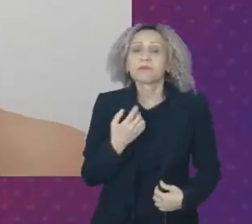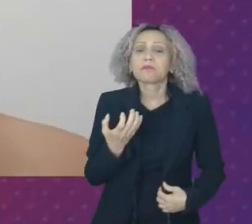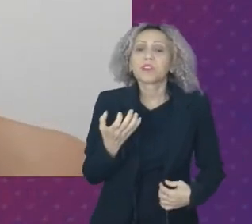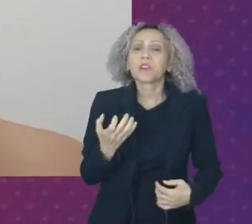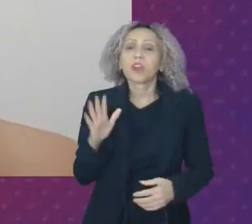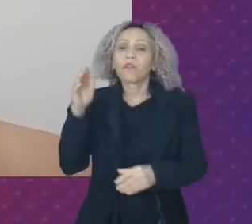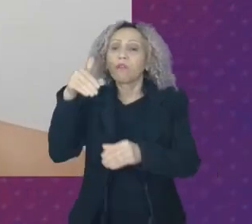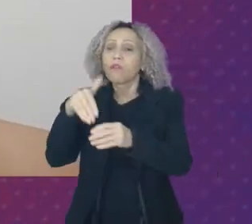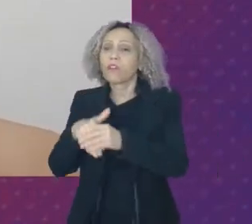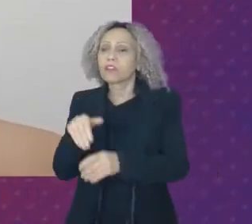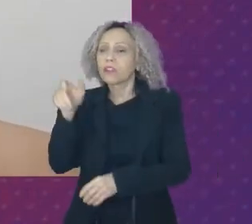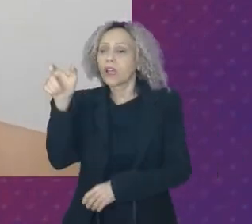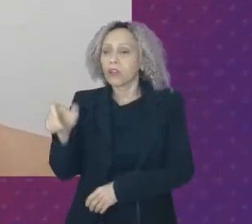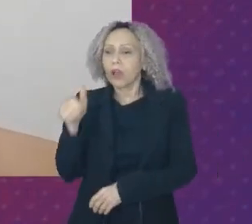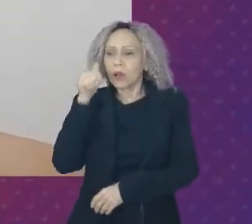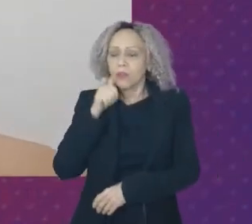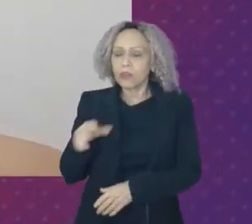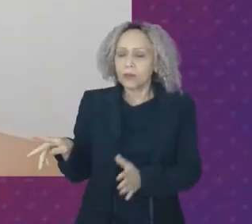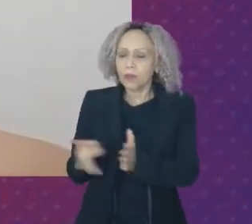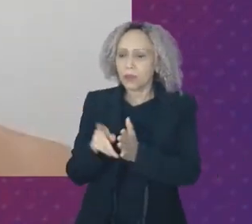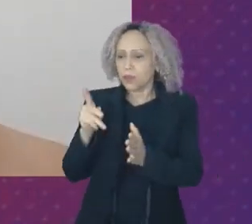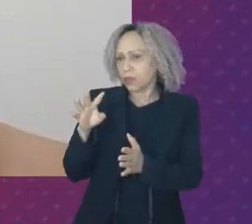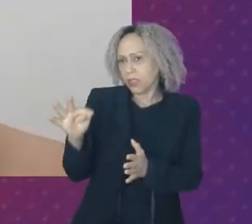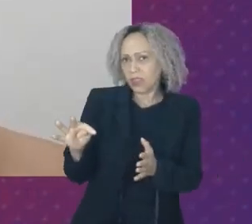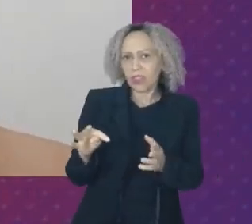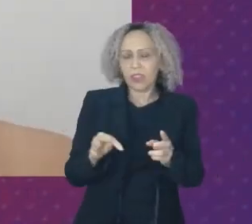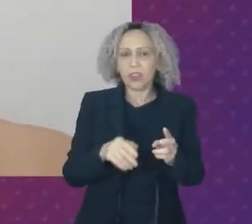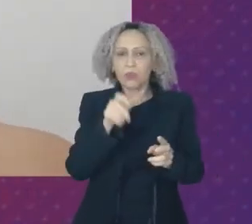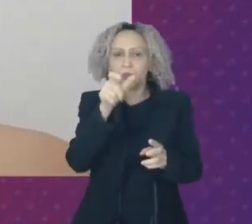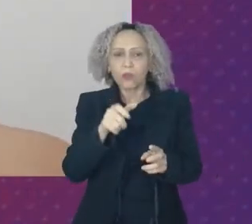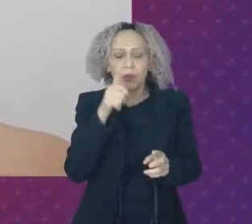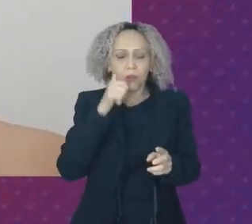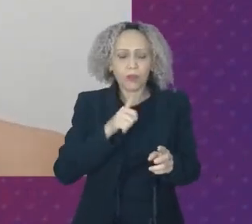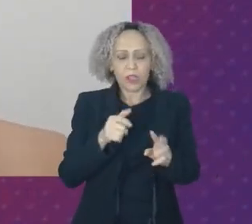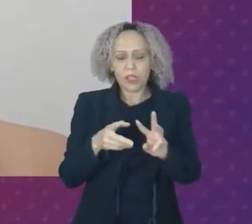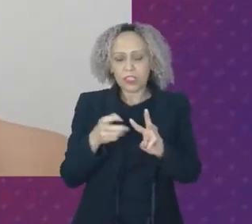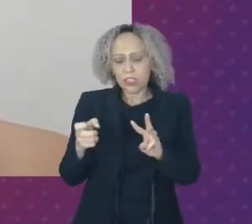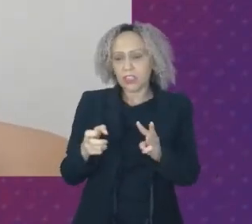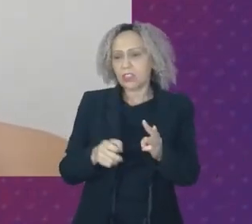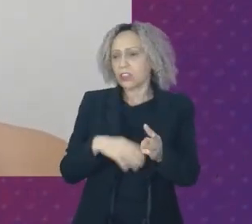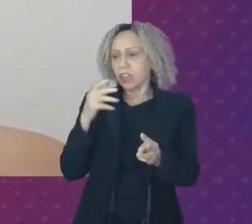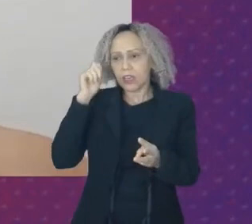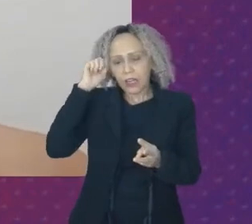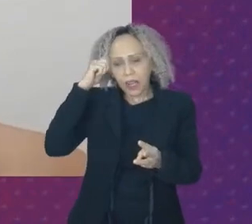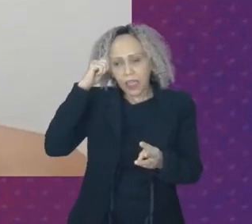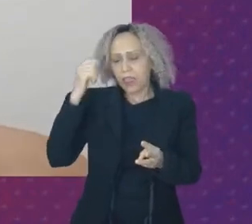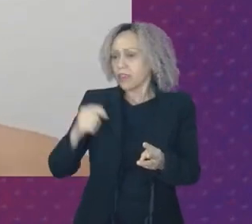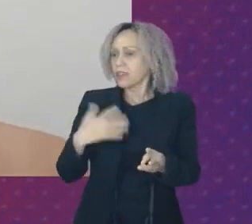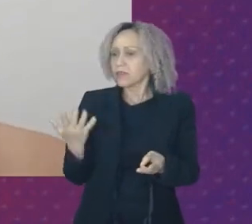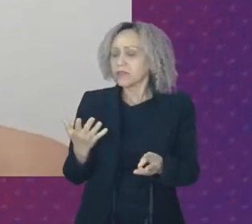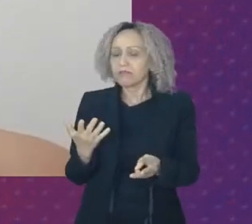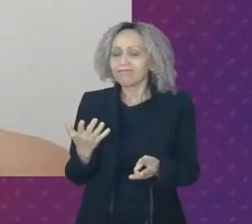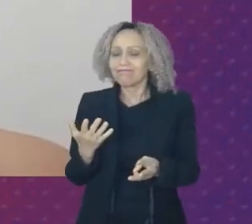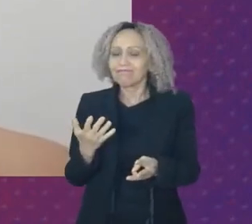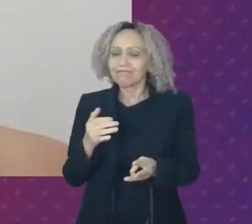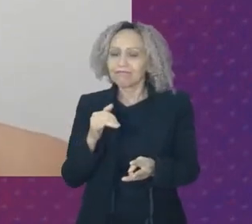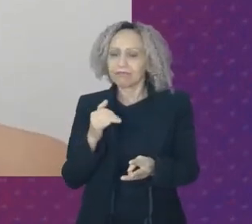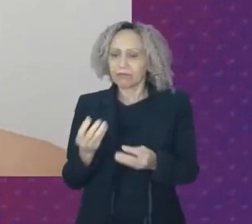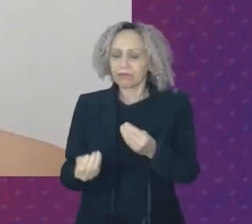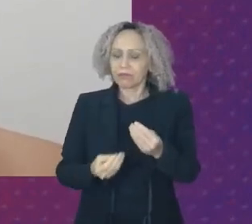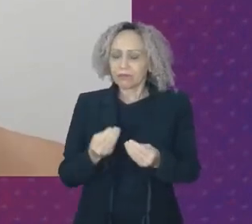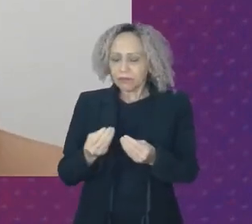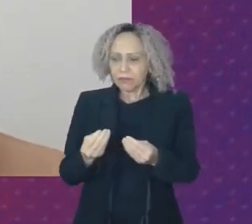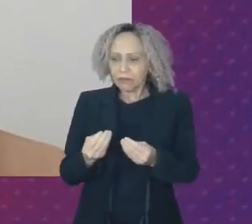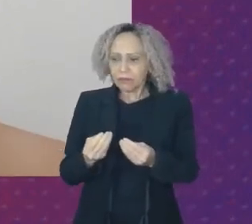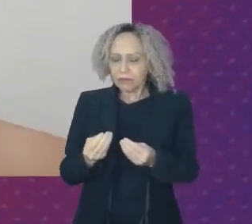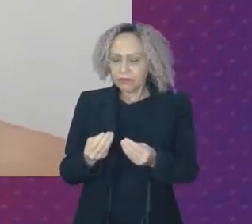votar numa indígena, eu quero votar numa negra. E aí, quando a gente se coloca nesse lugar do mais do mesmo, né,